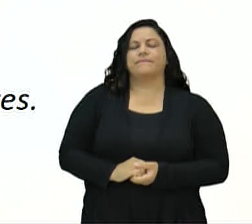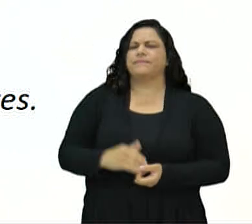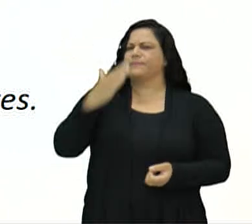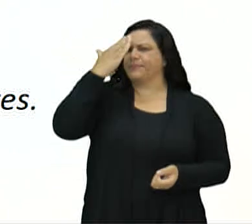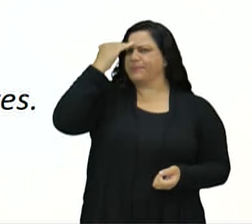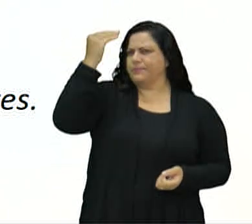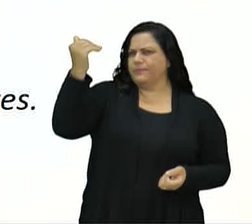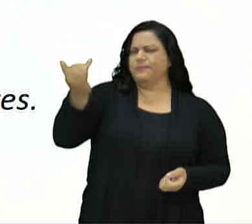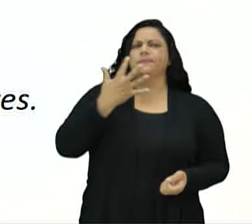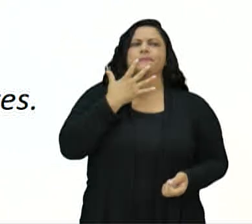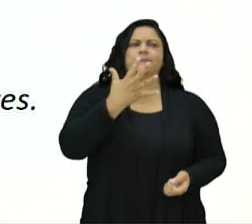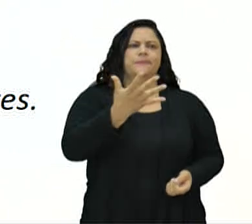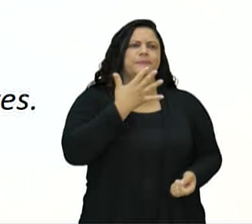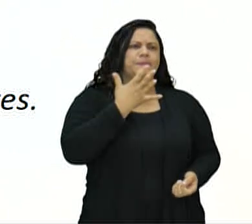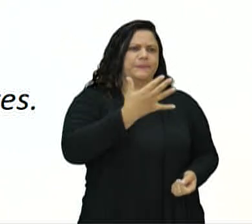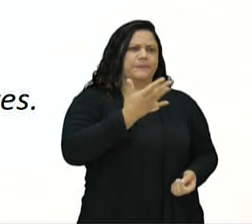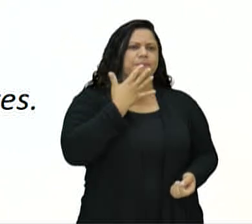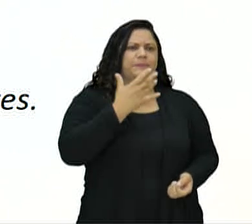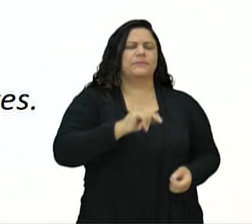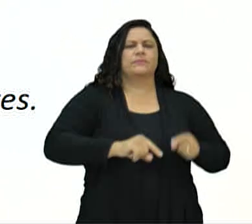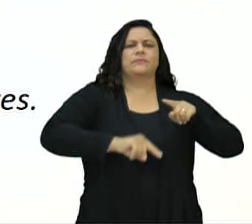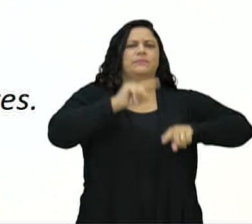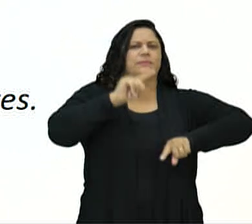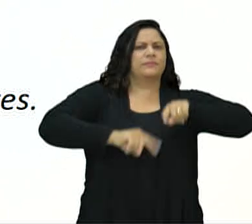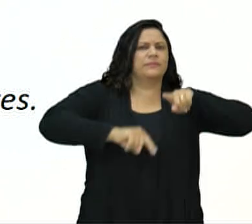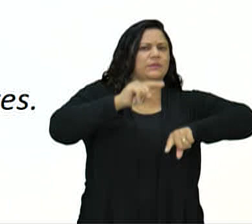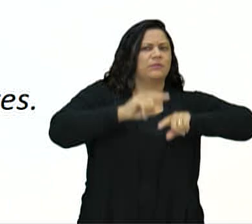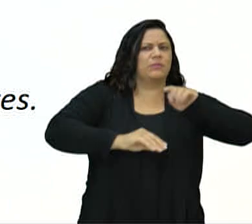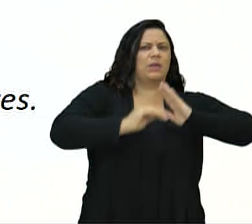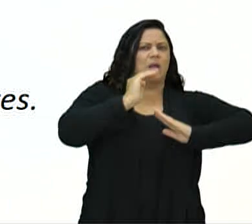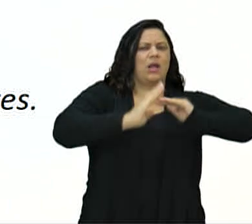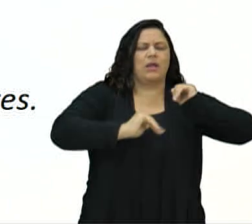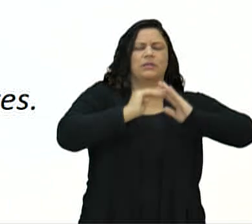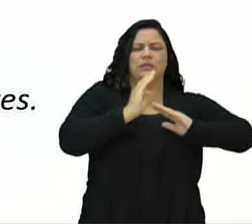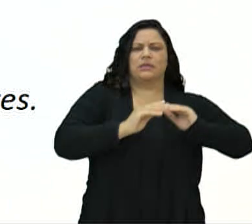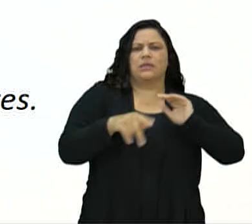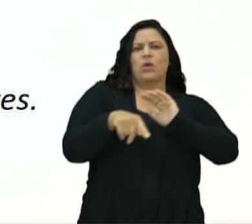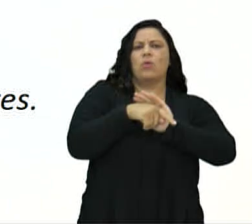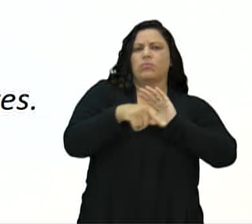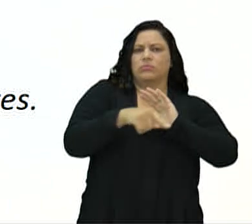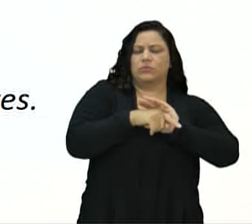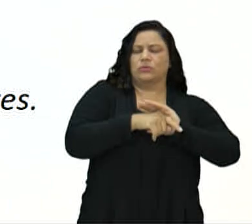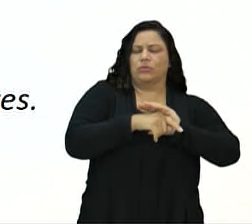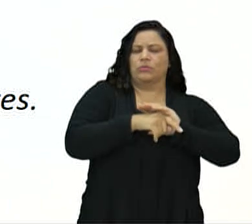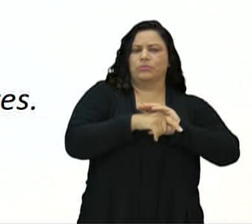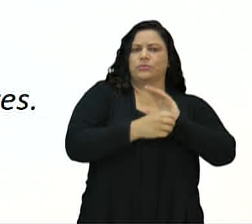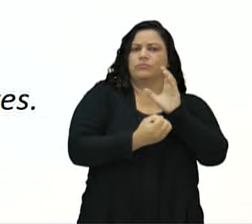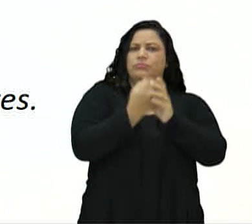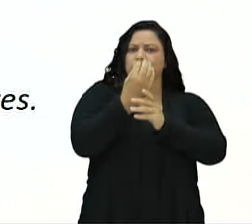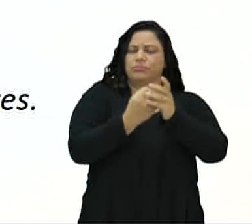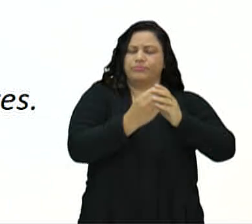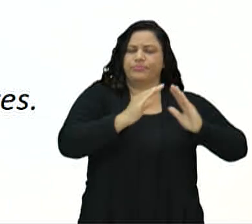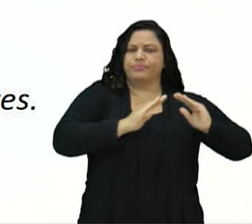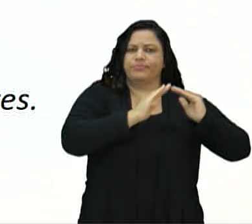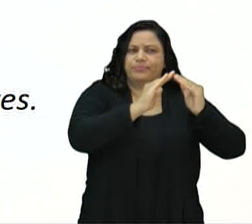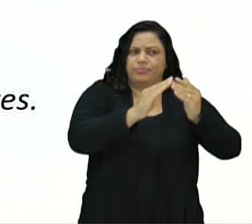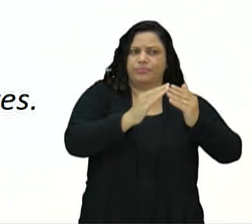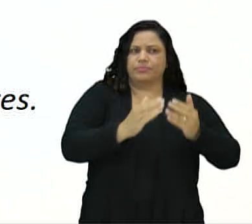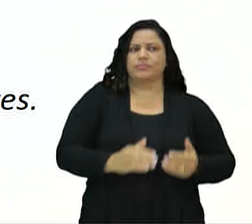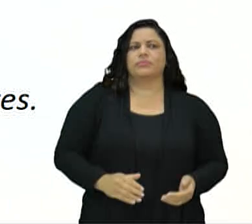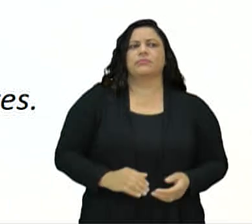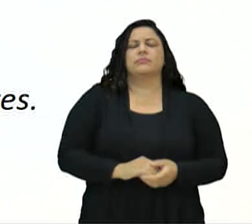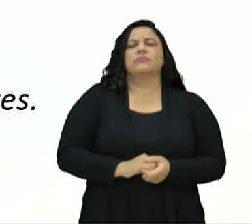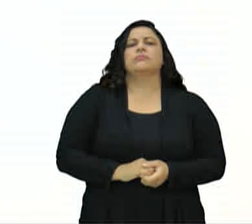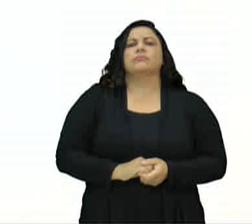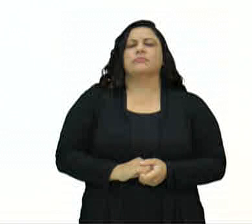serem coloridas e pelo material que elas foram construídas, em zinco e por essa questão aí. Ela